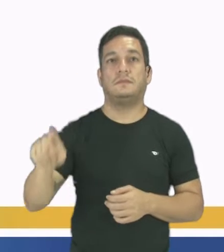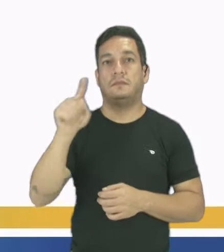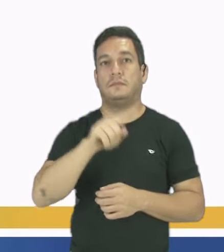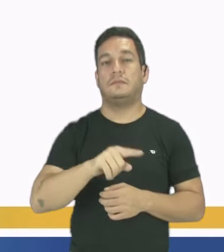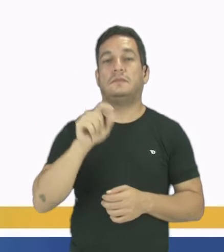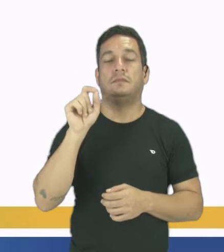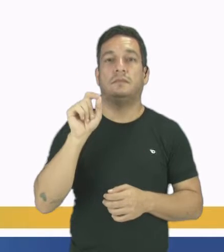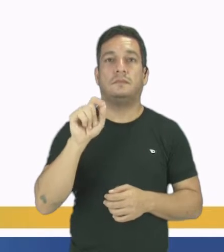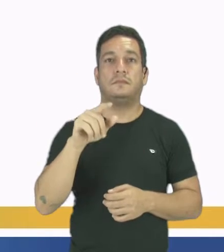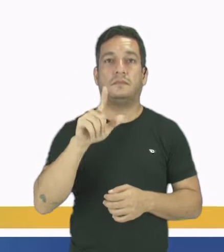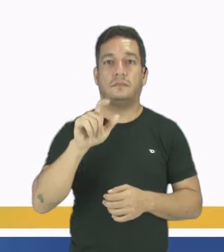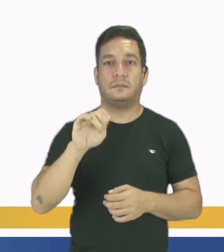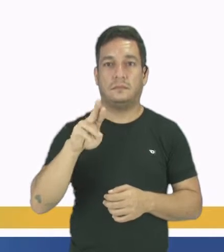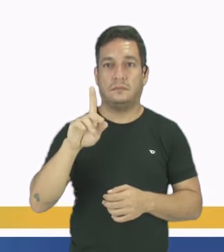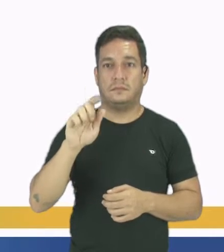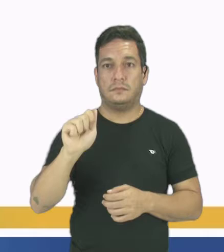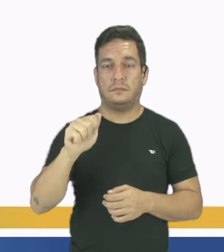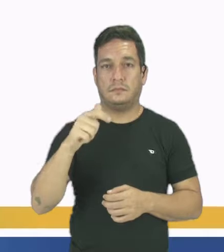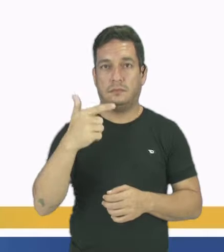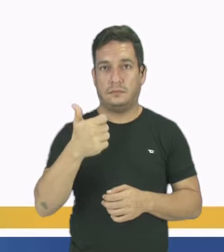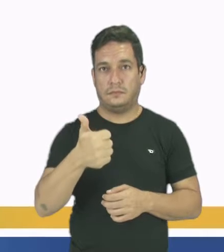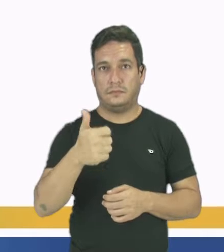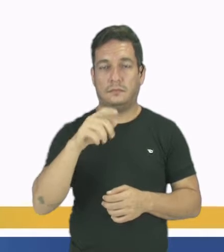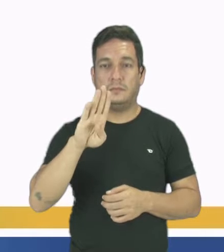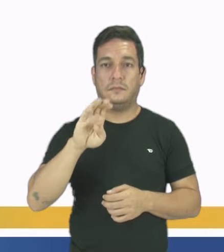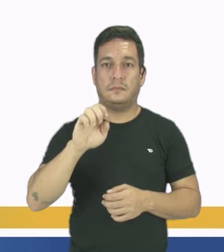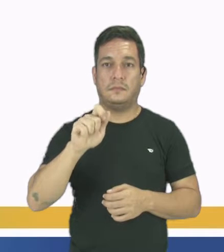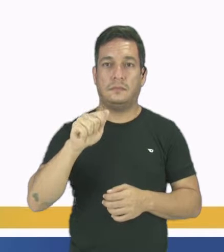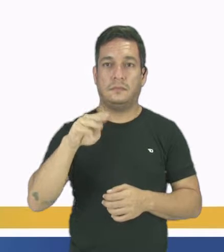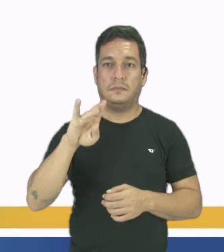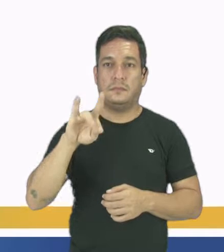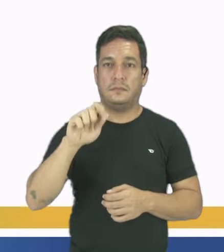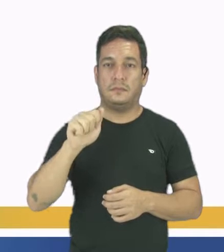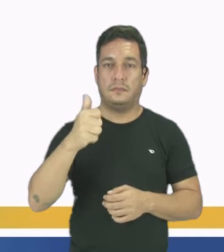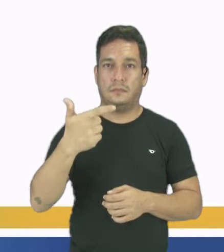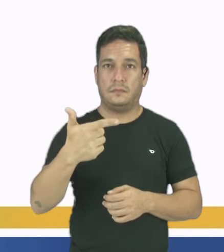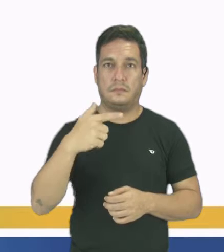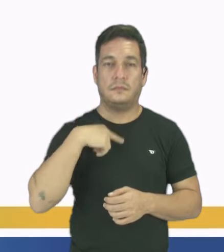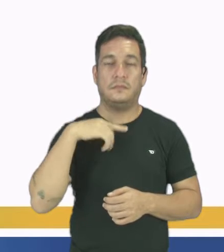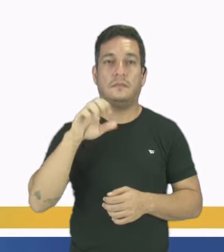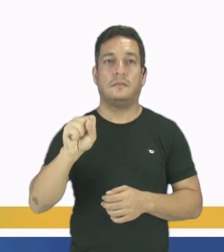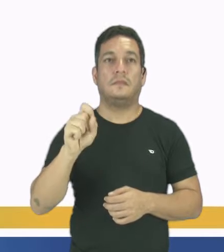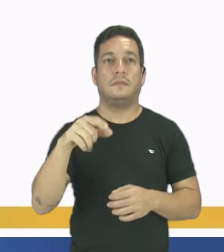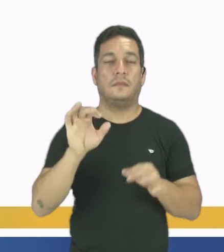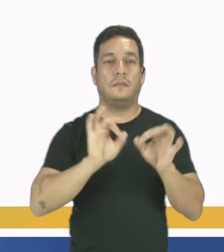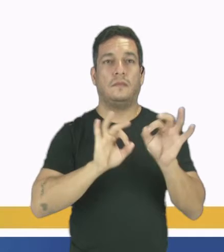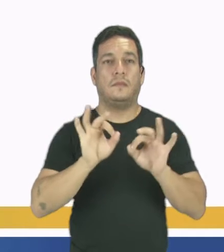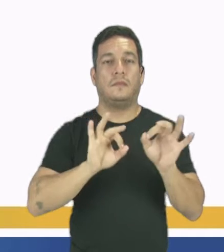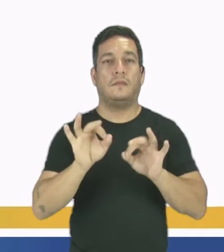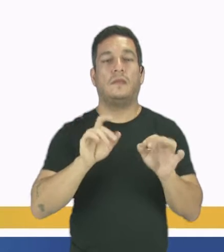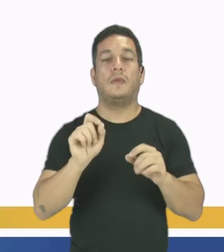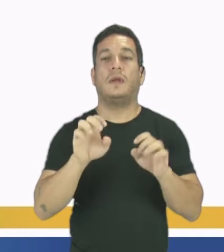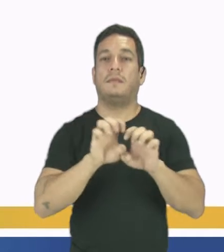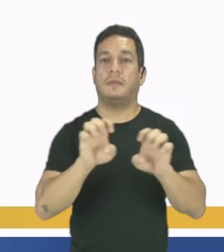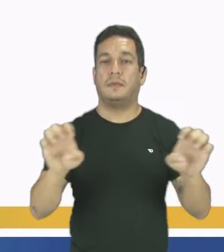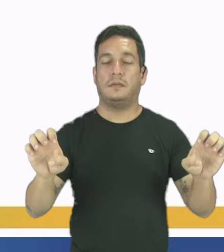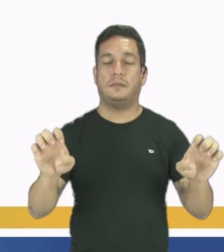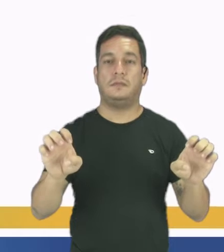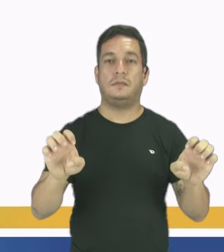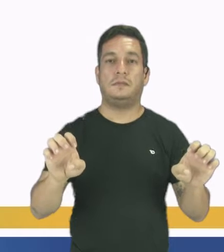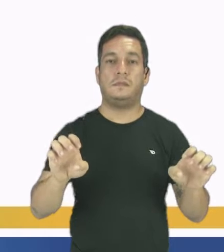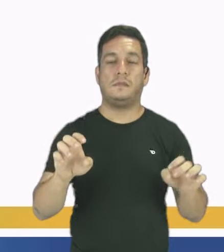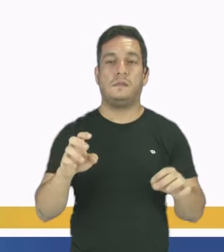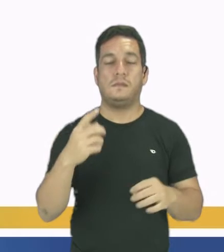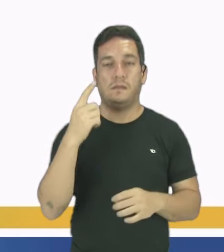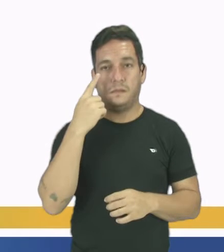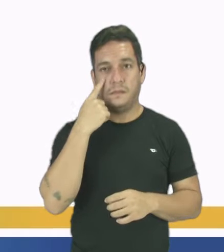circunferência, lambda1 e lambda2, e um S, que é o sistema formado por essas equações. E aí